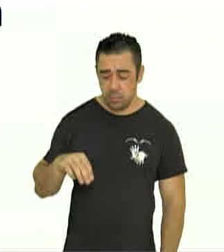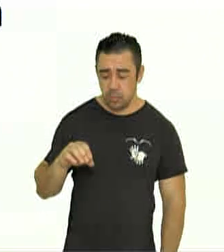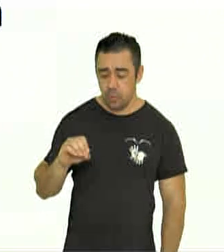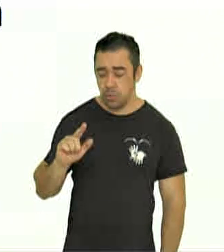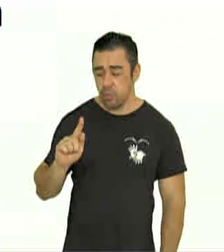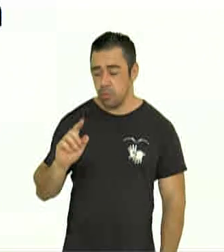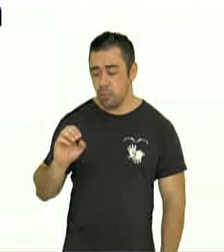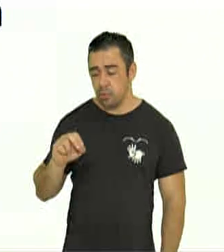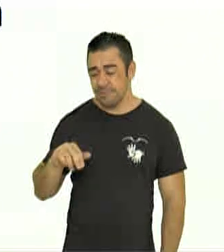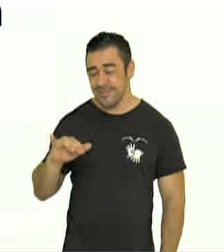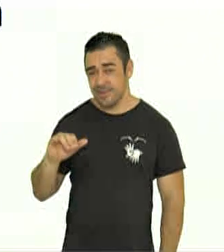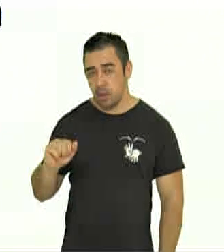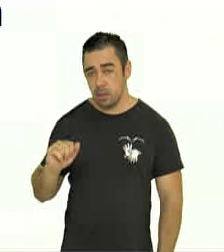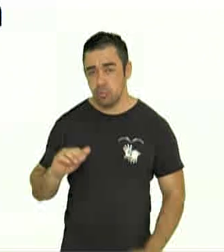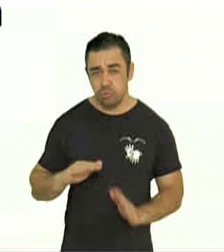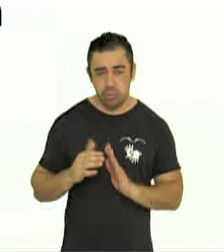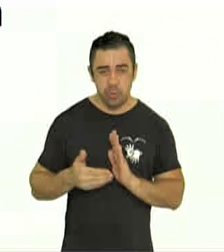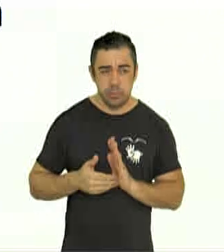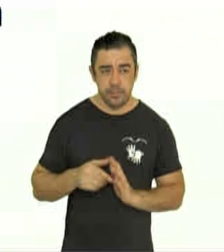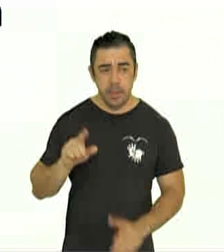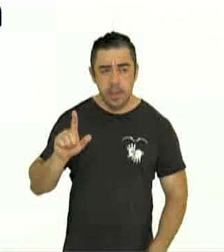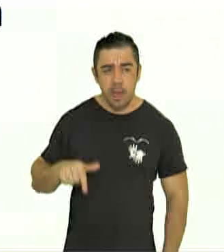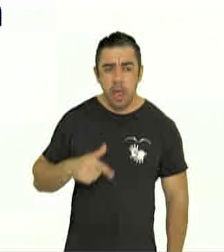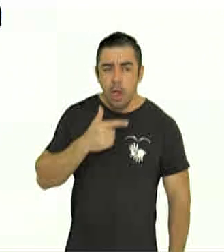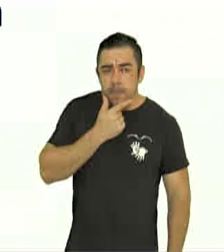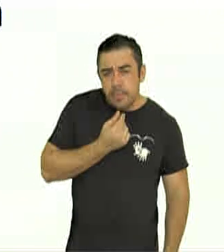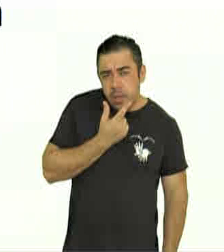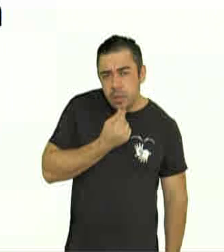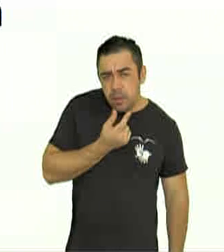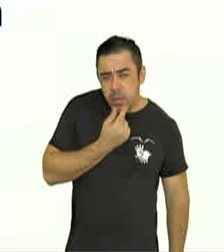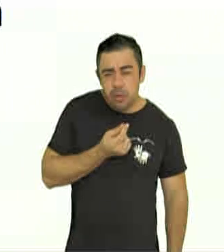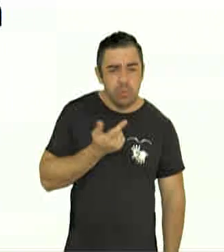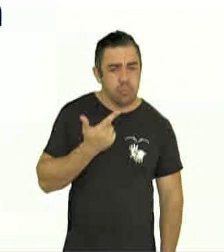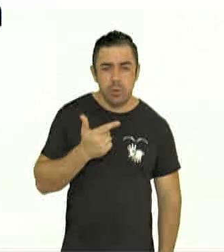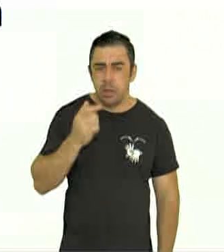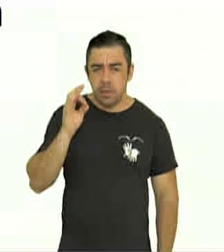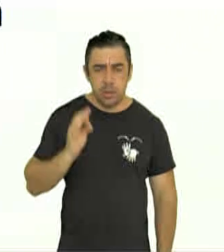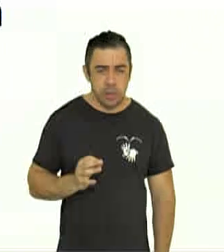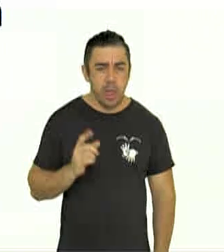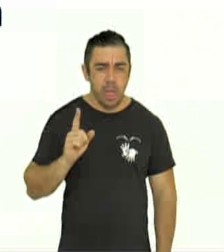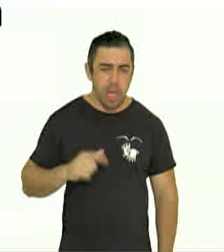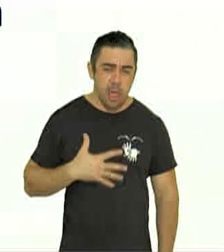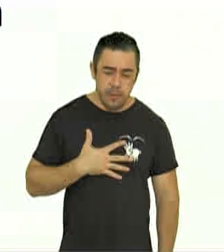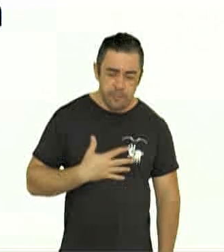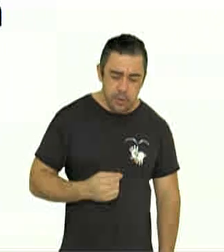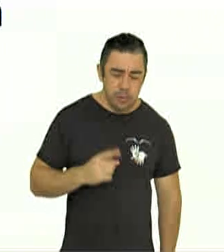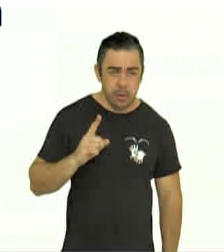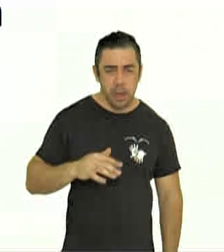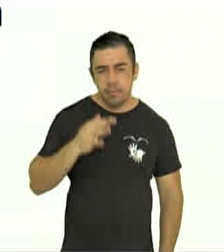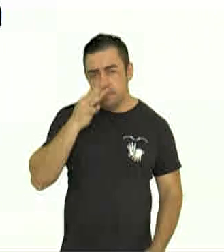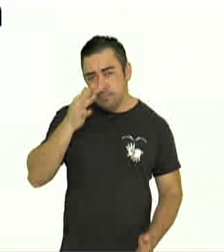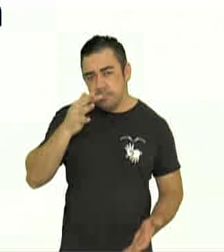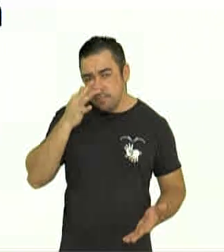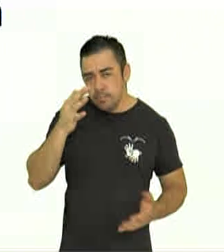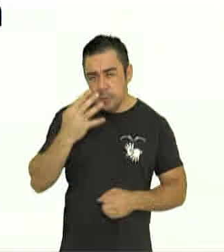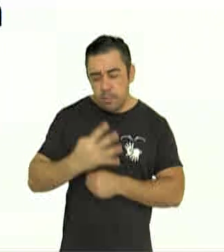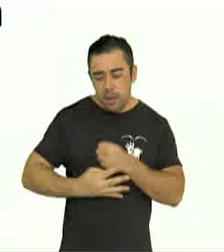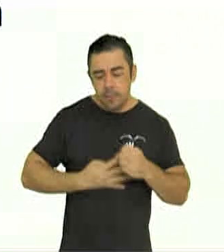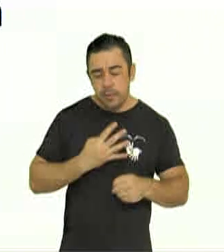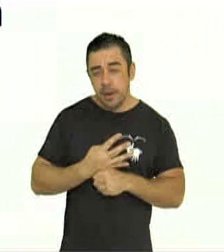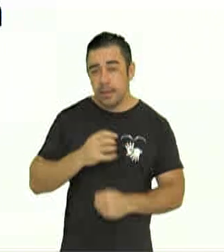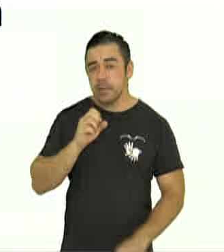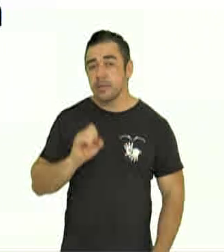menino. Também nenhuma surpresa, eu tinha certeza de que seria mesmo filho da primavera. Ele teria dito